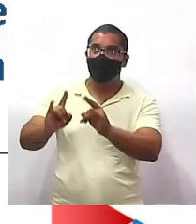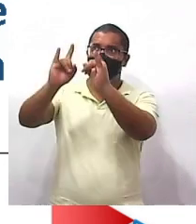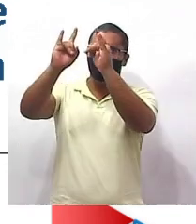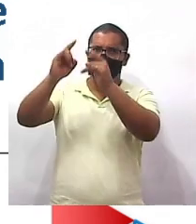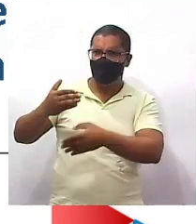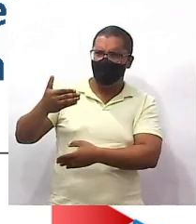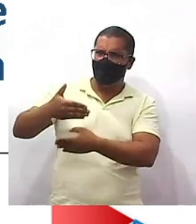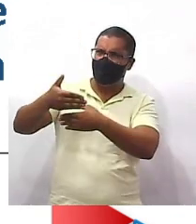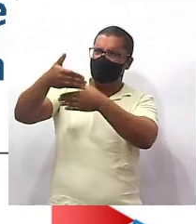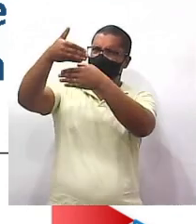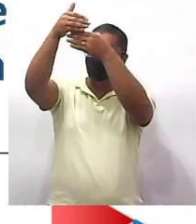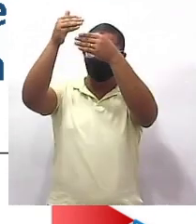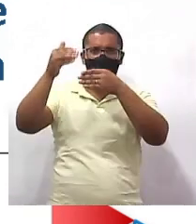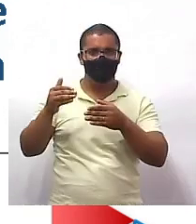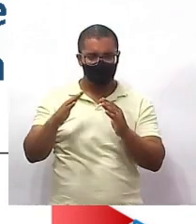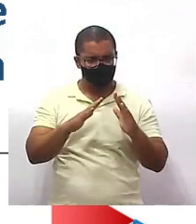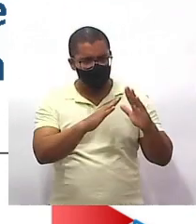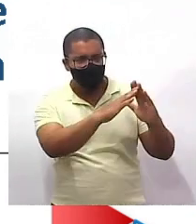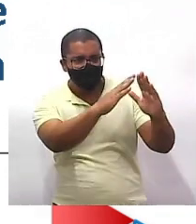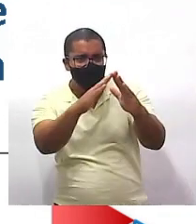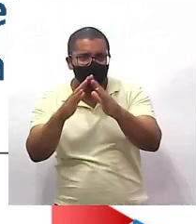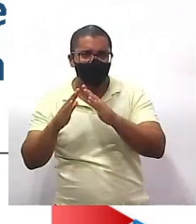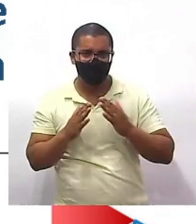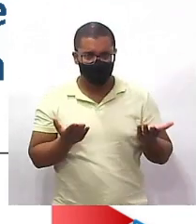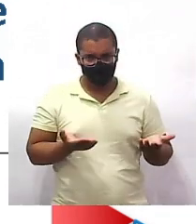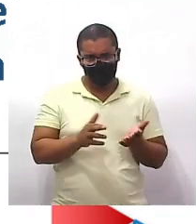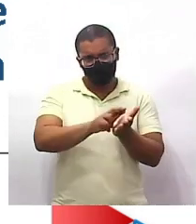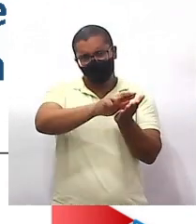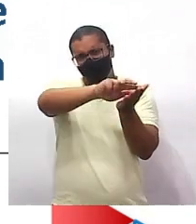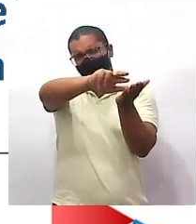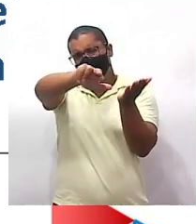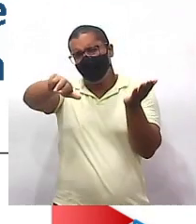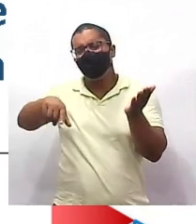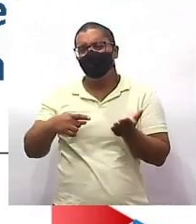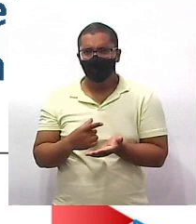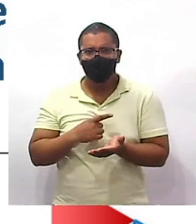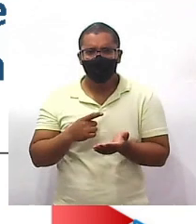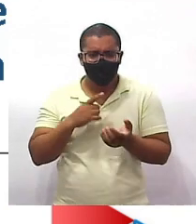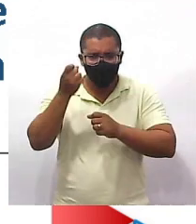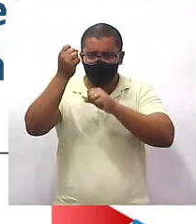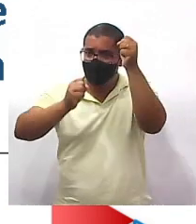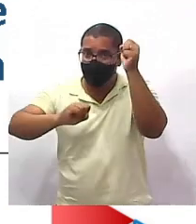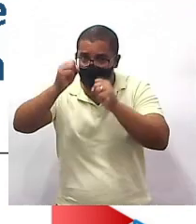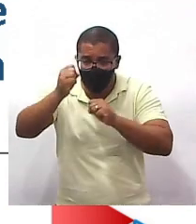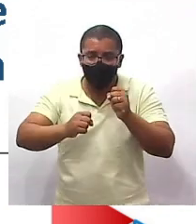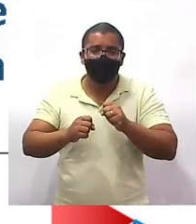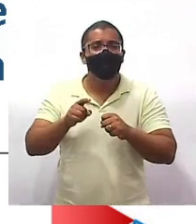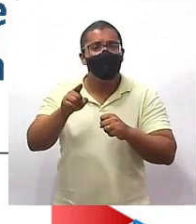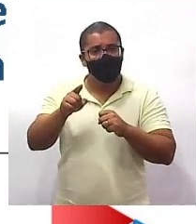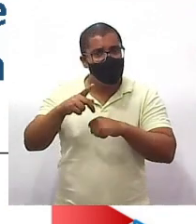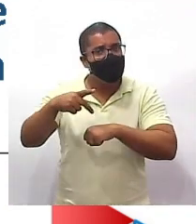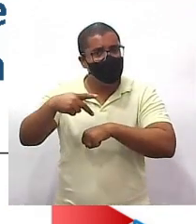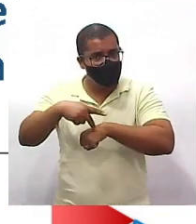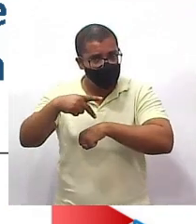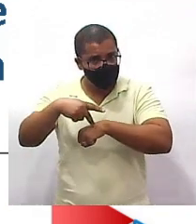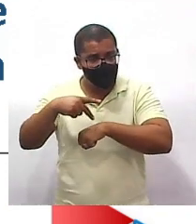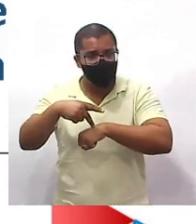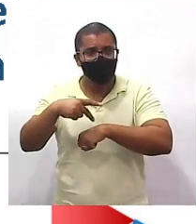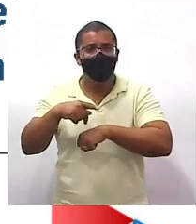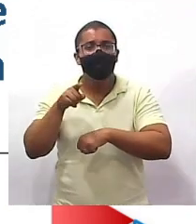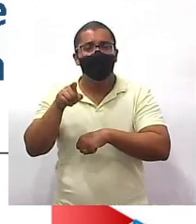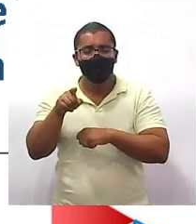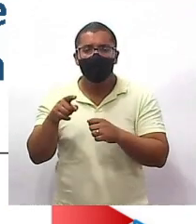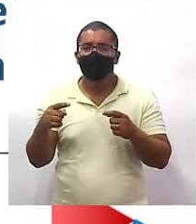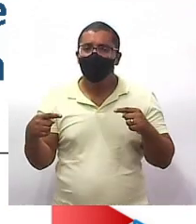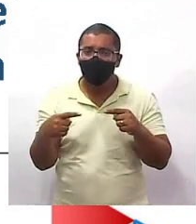dos prédios, das casas, dos condomínios, ou seja, indústrias. Essas rochas elas vão servir justamente